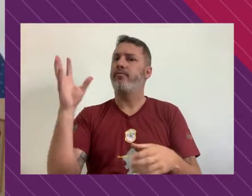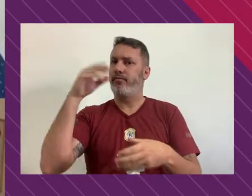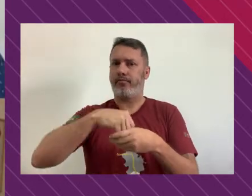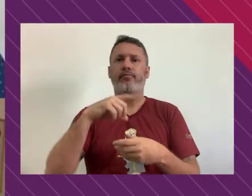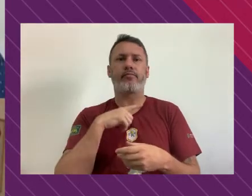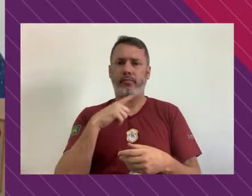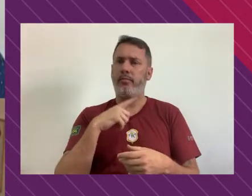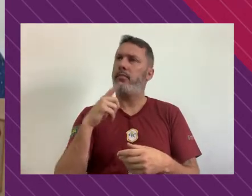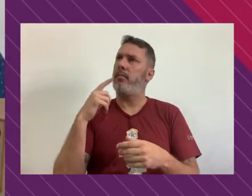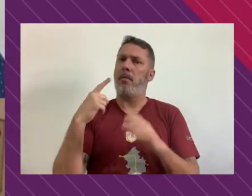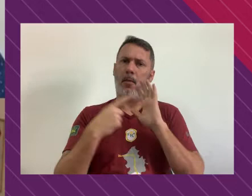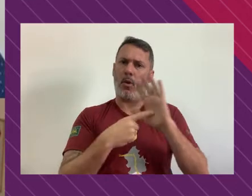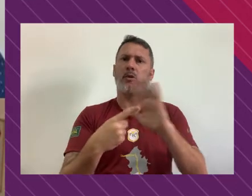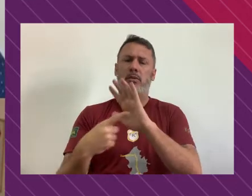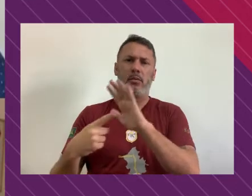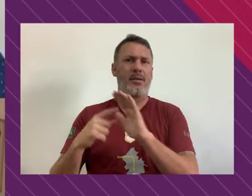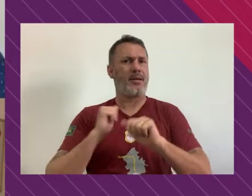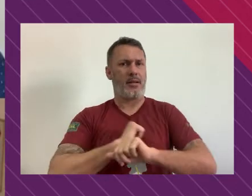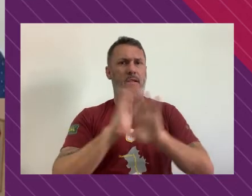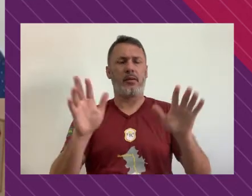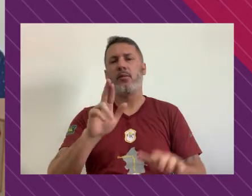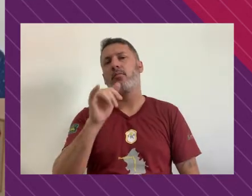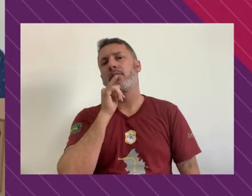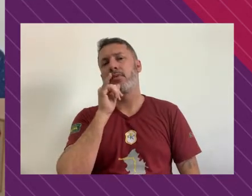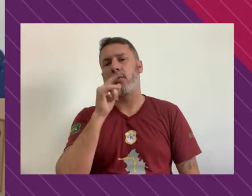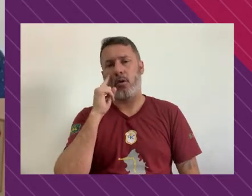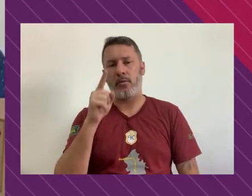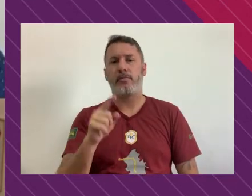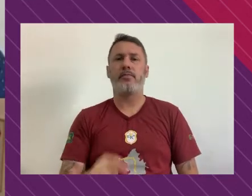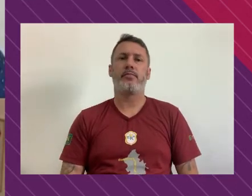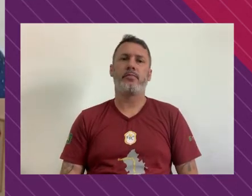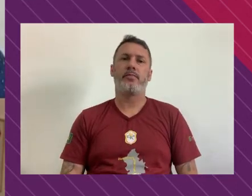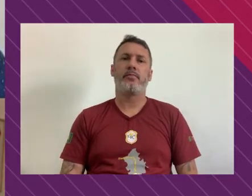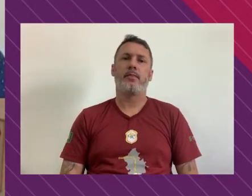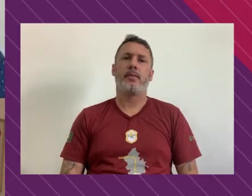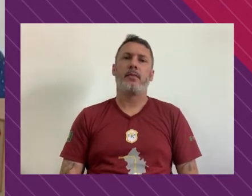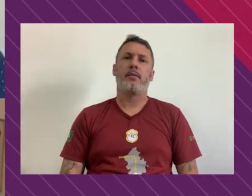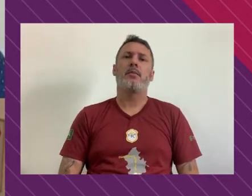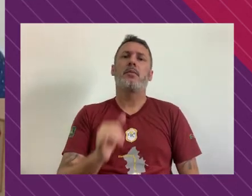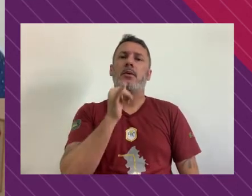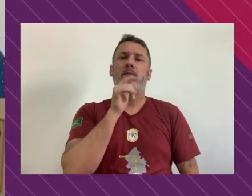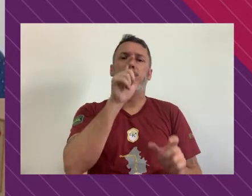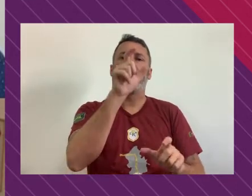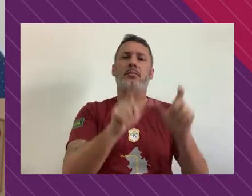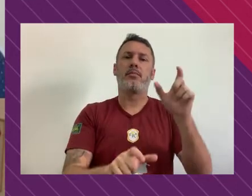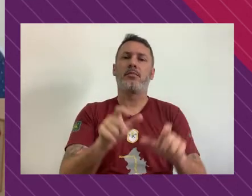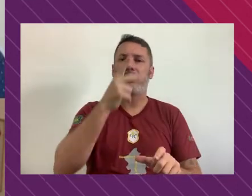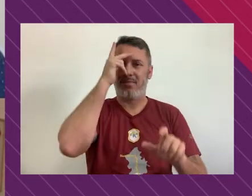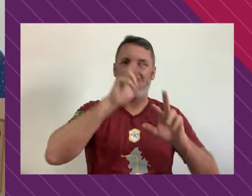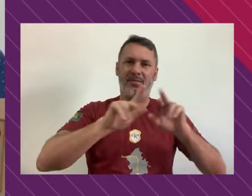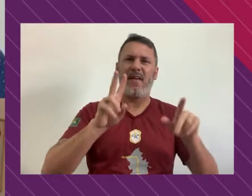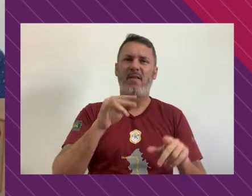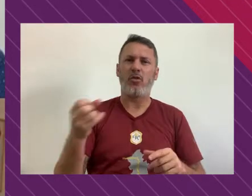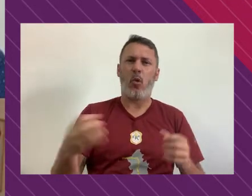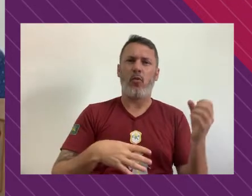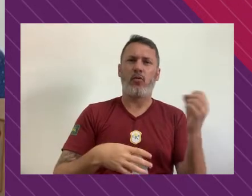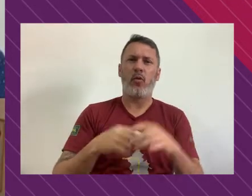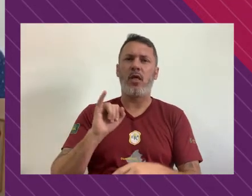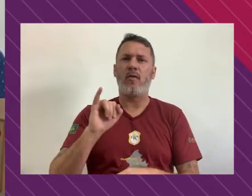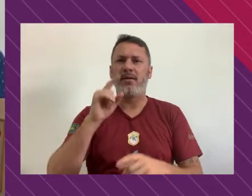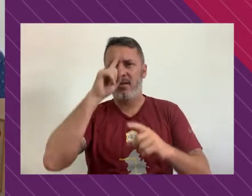gente compreender a urgência desse tema de um ponto de vista ético. As empresas têm uma parcela de